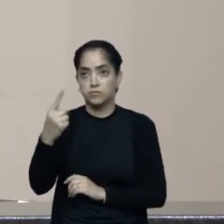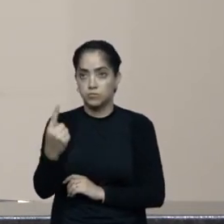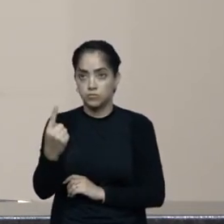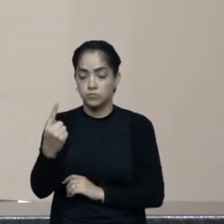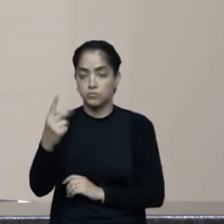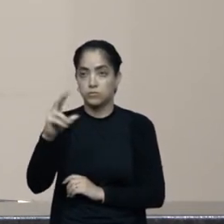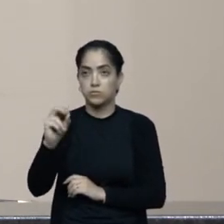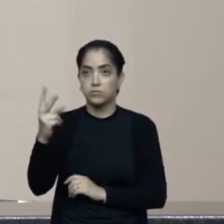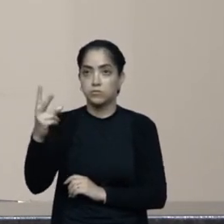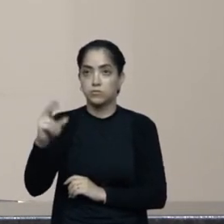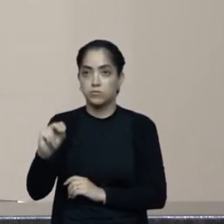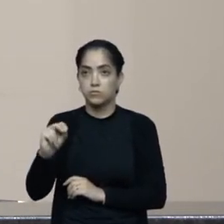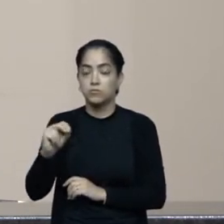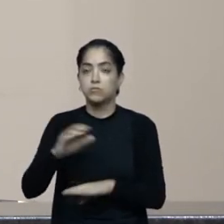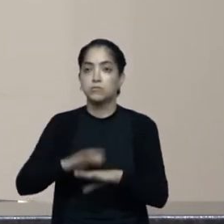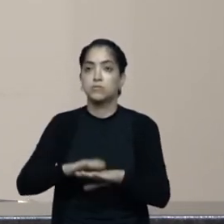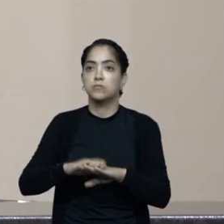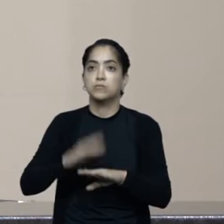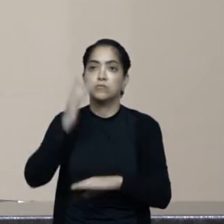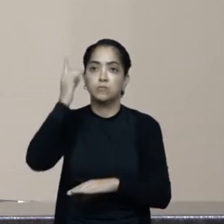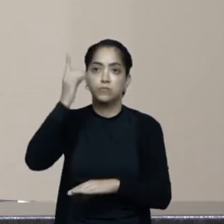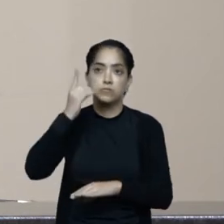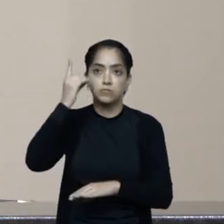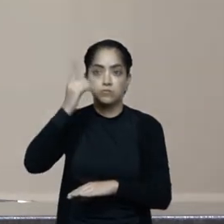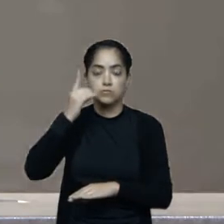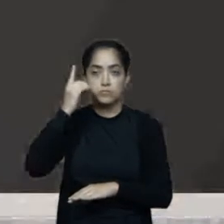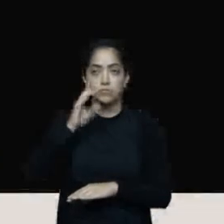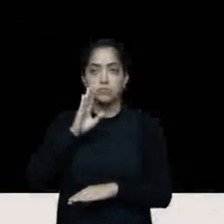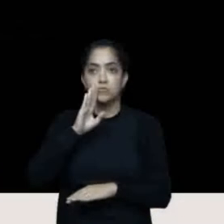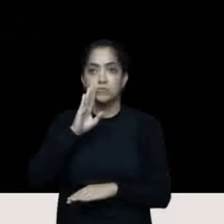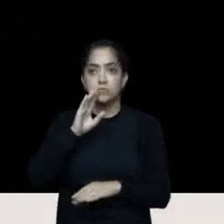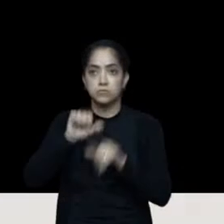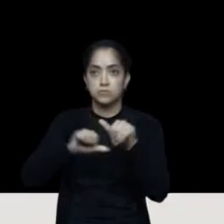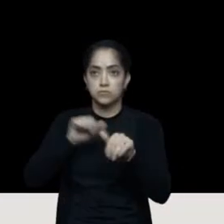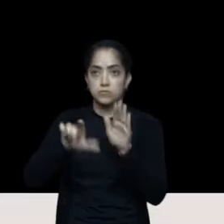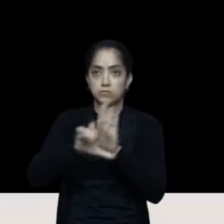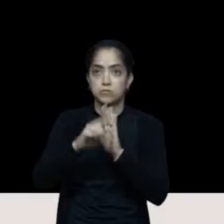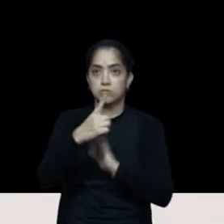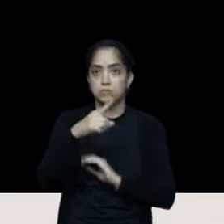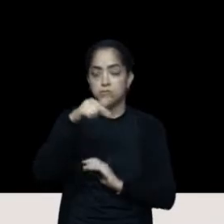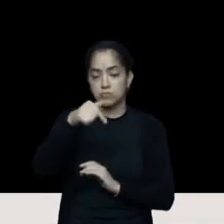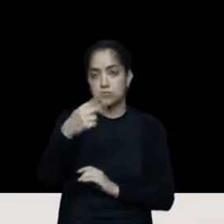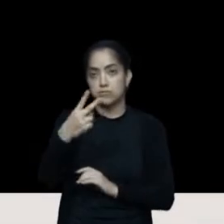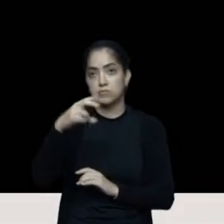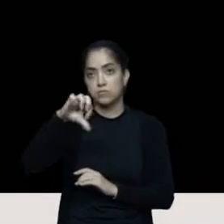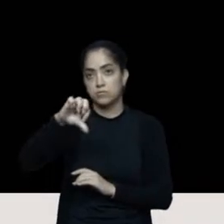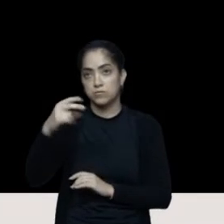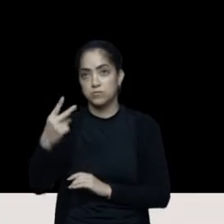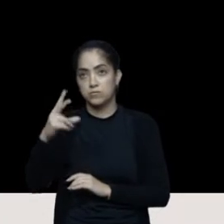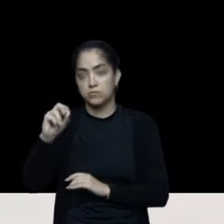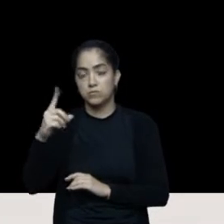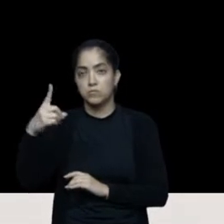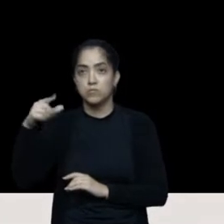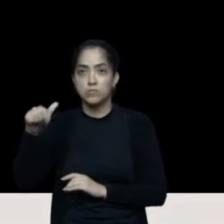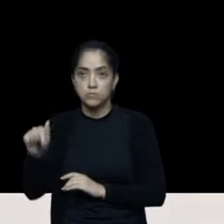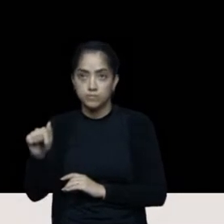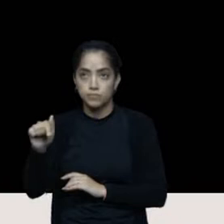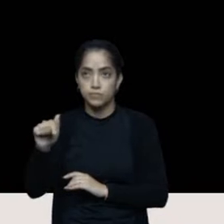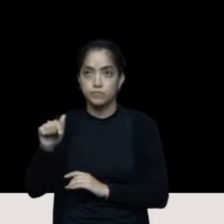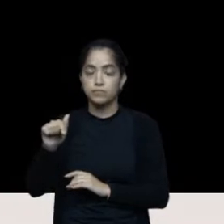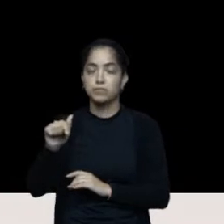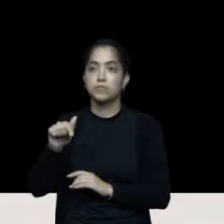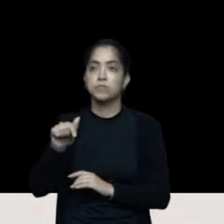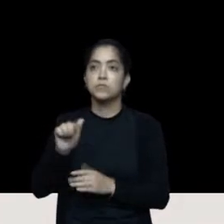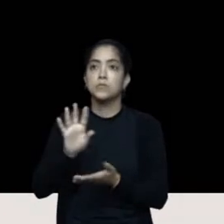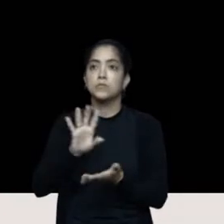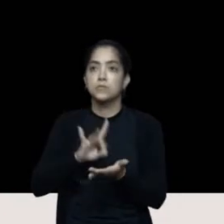0302.1/2020, autor, deputado Nilson Berlanda, altera a Lei 17.292, de 2017, que